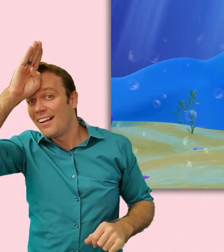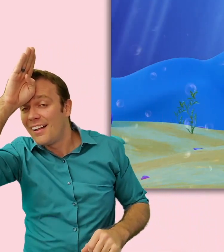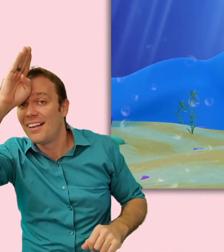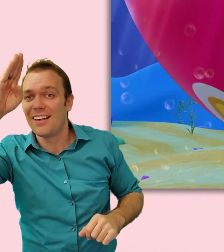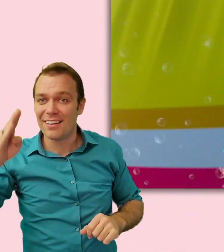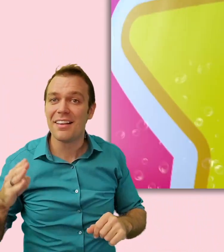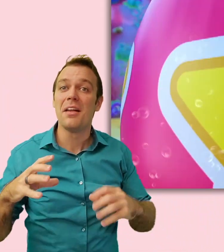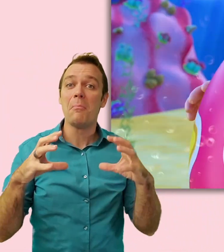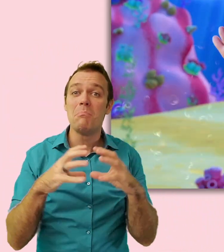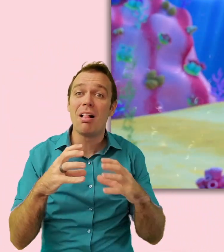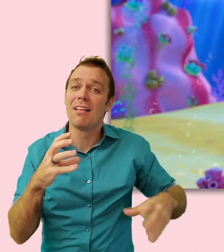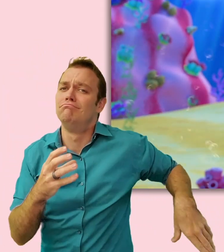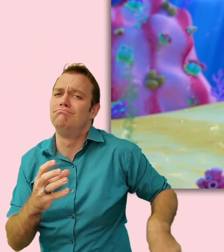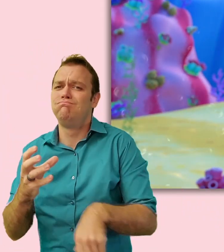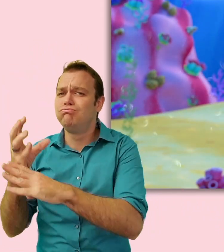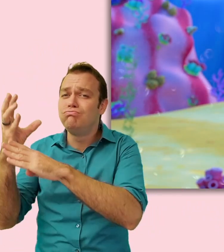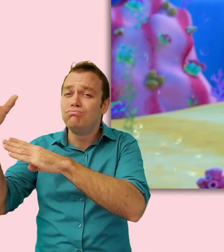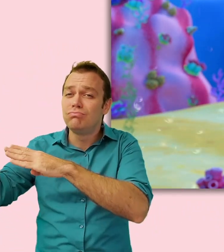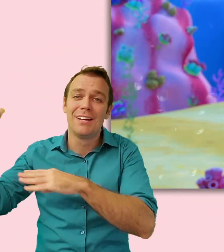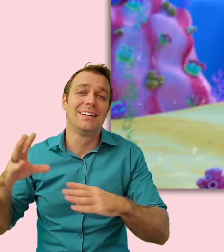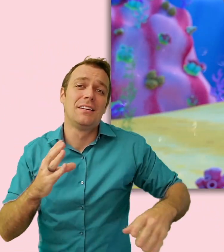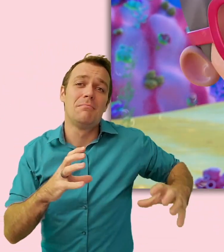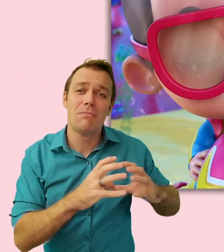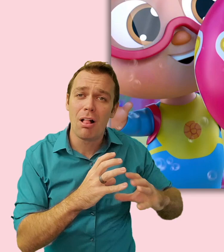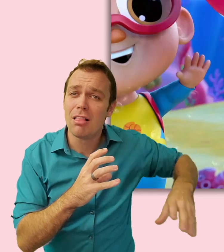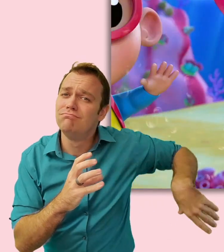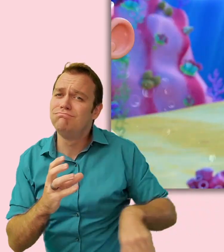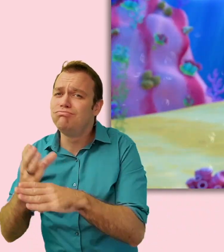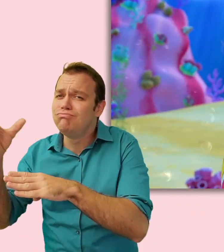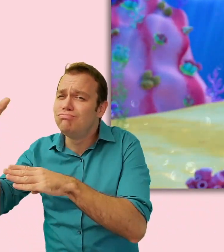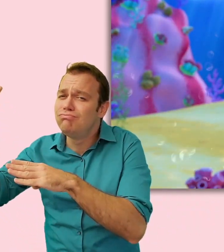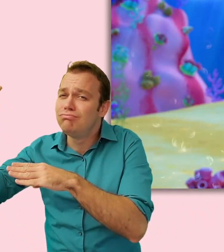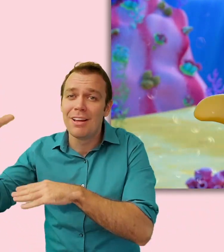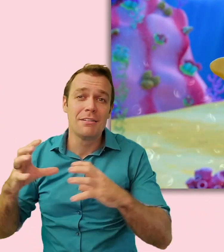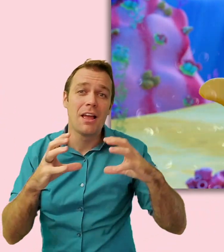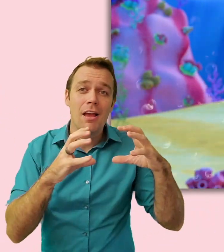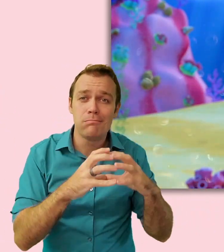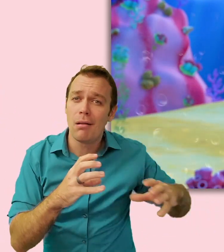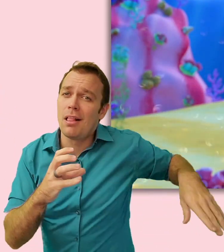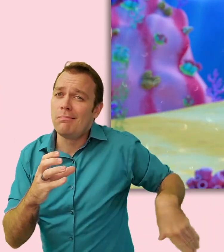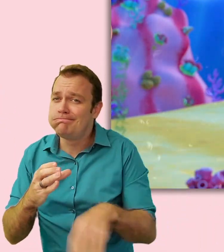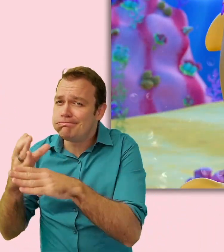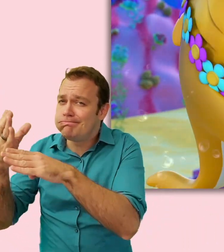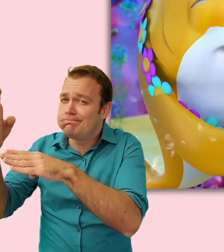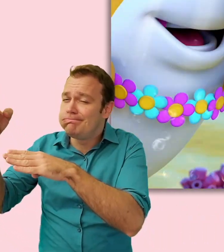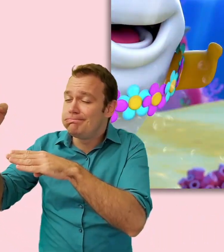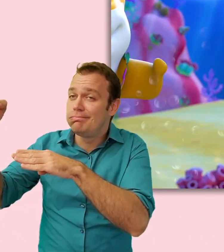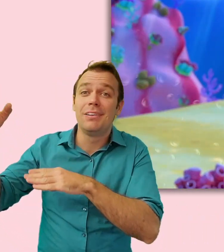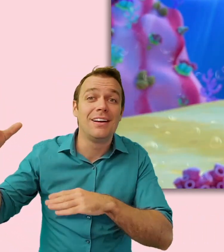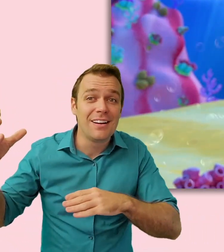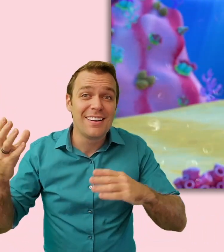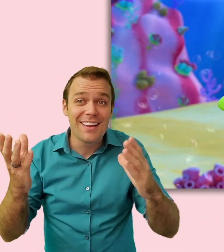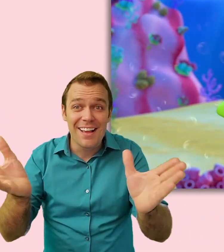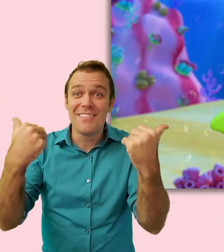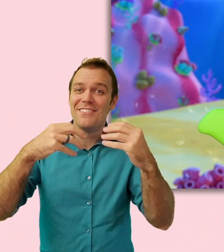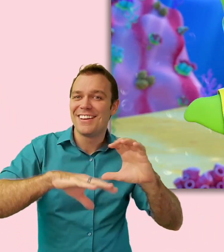shark. Kick the ball do do do do do. Kick the ball do do do do do. Kick the ball do do do do